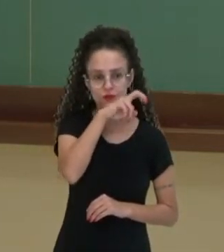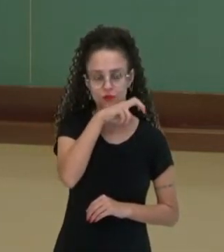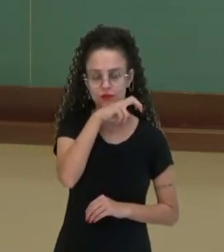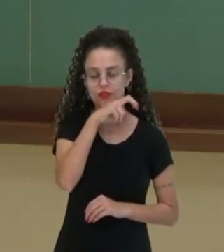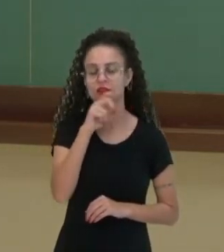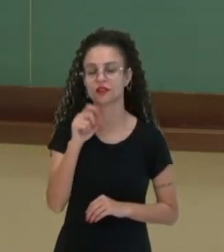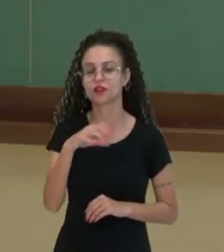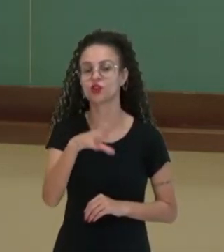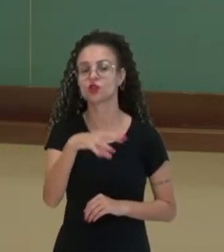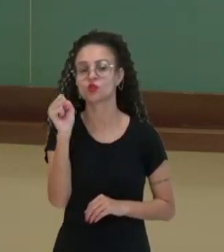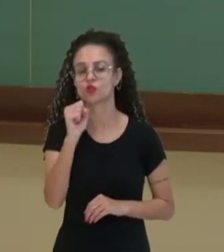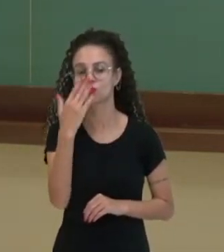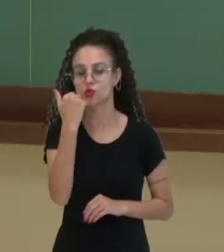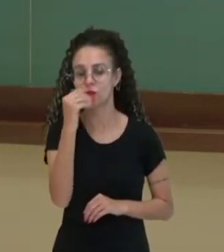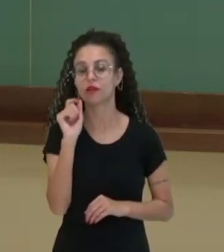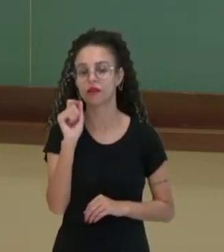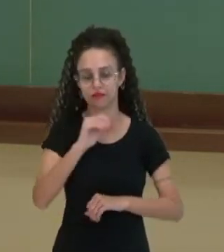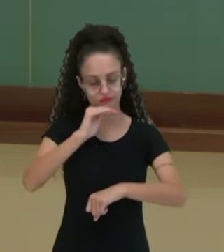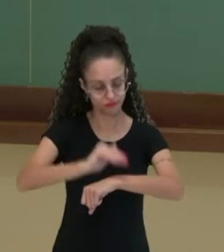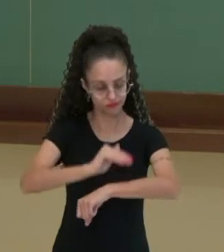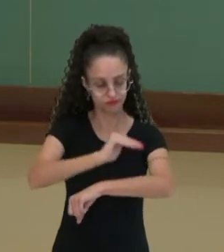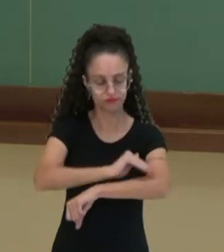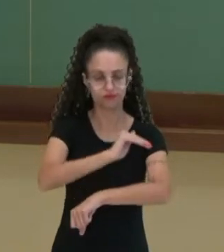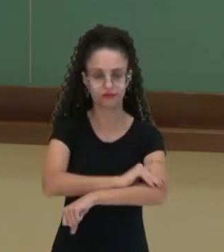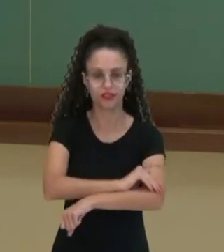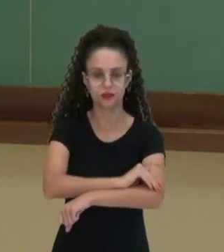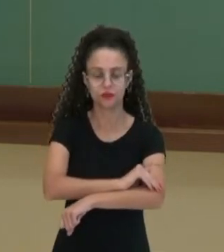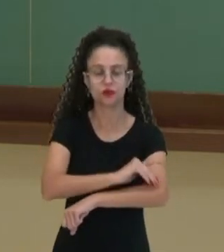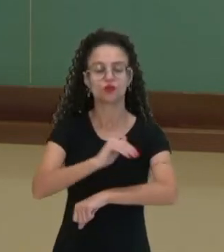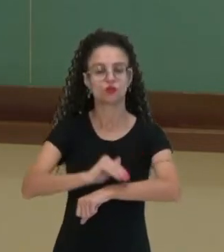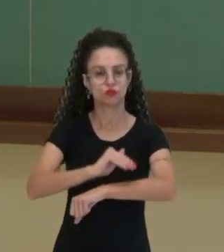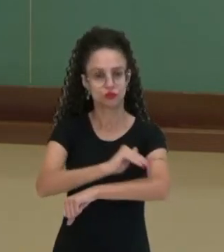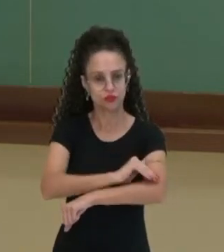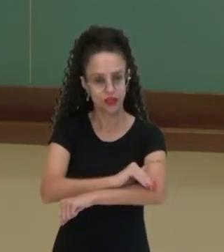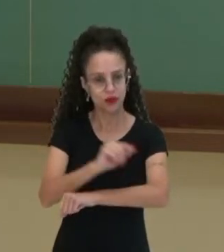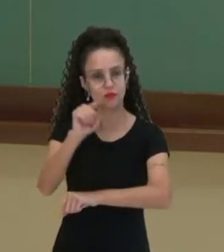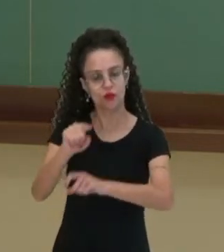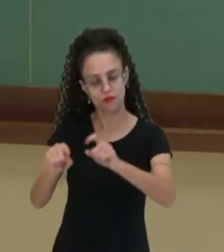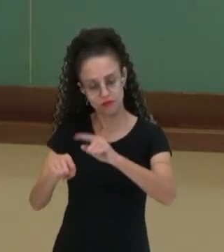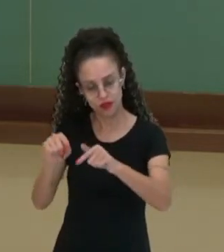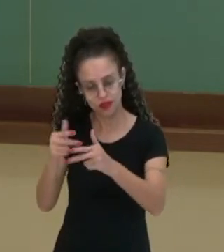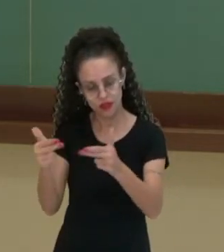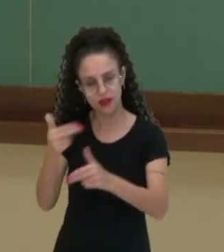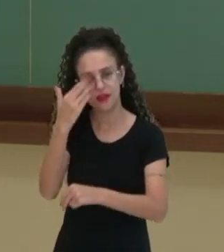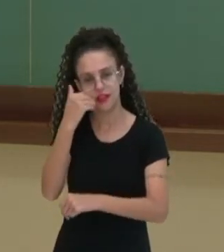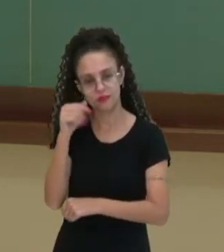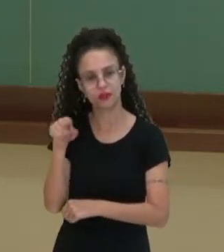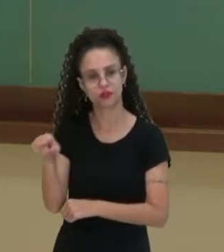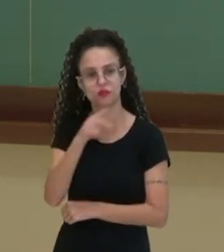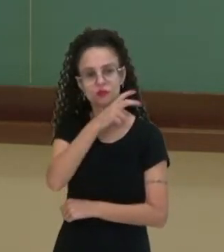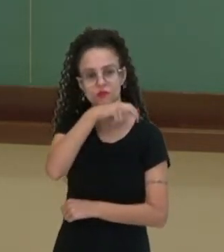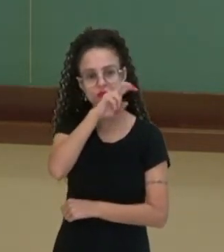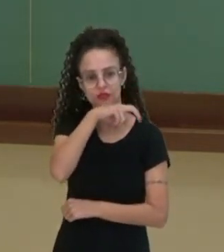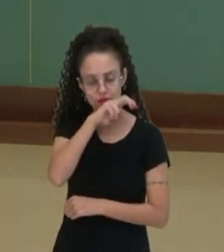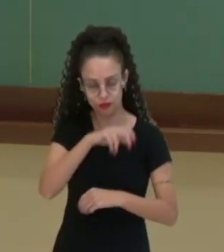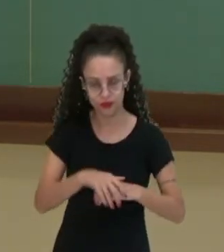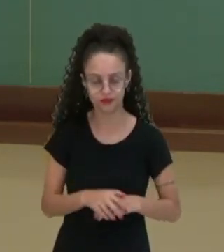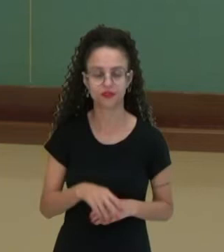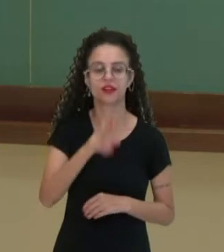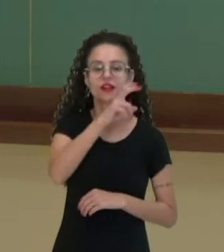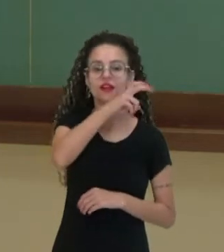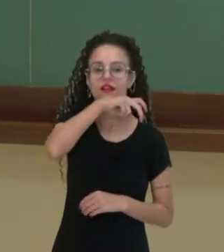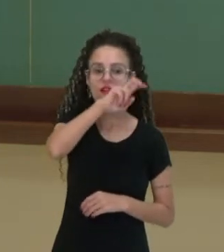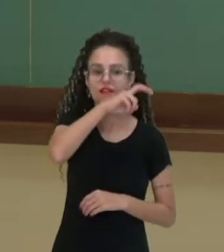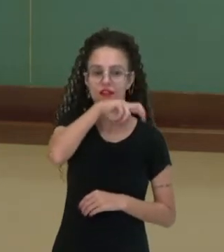alimenta de quem? Do sapo. Então, o sapo vai servir de matéria, de alimento para a cobra. Logo, a cobra